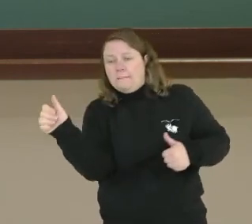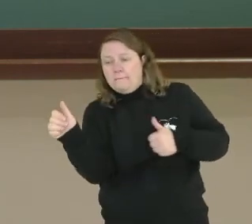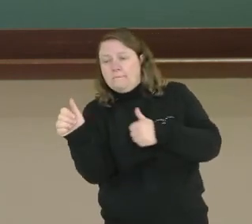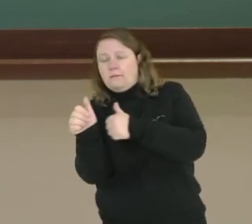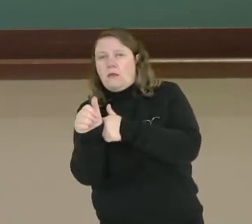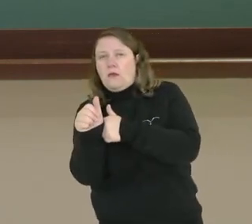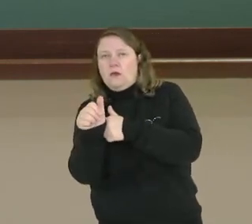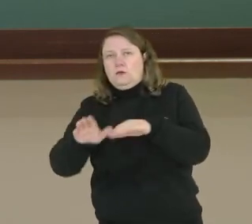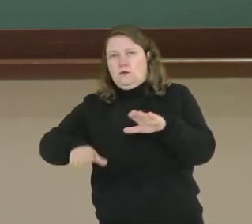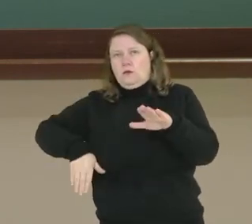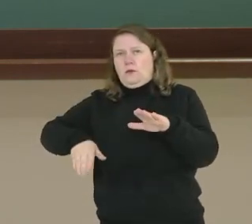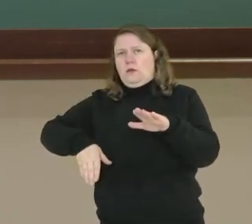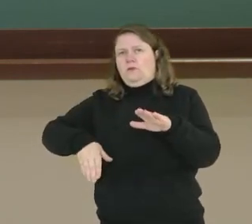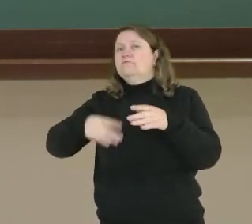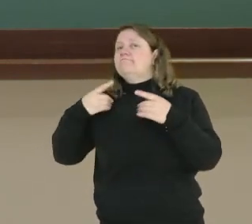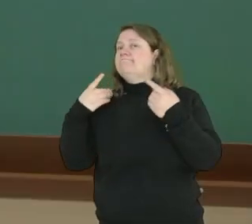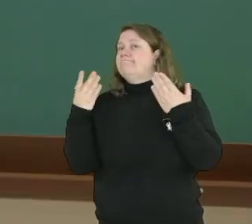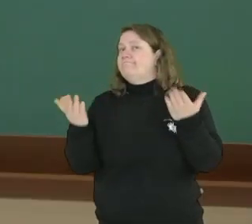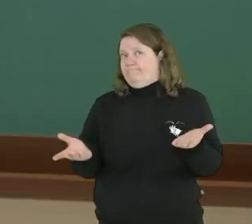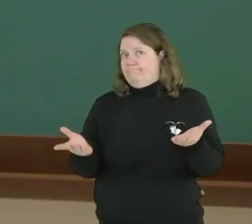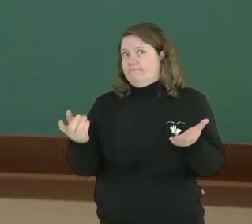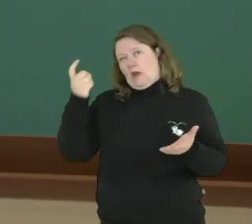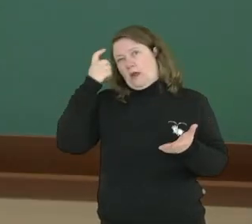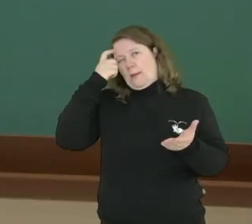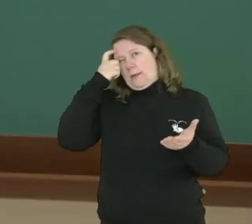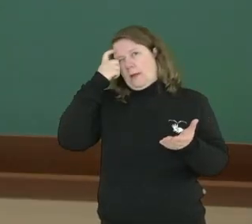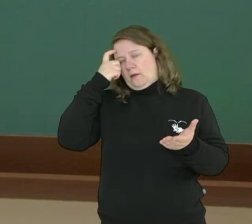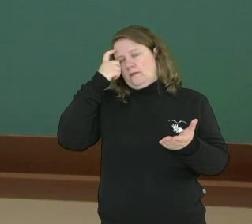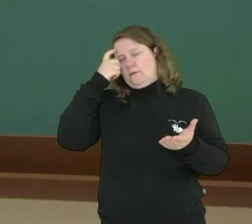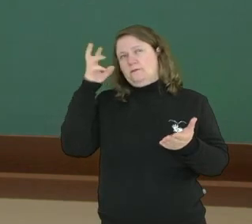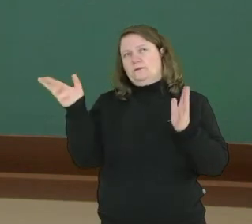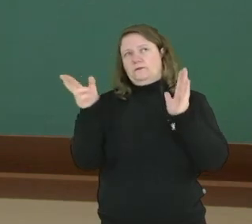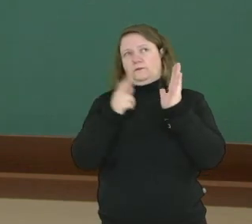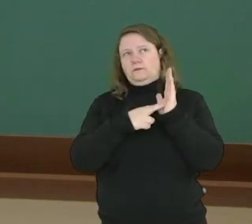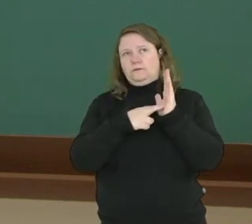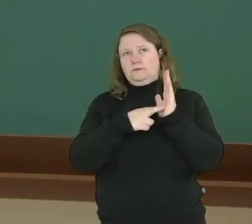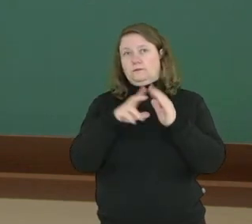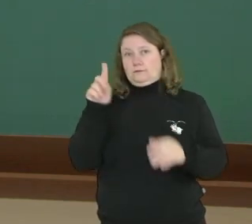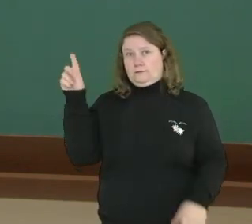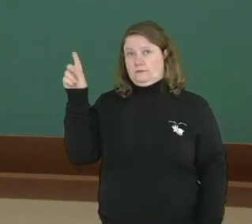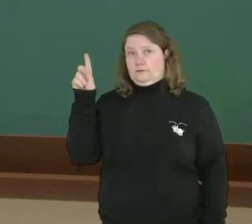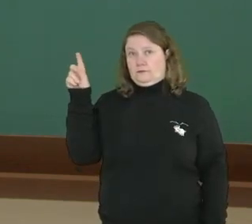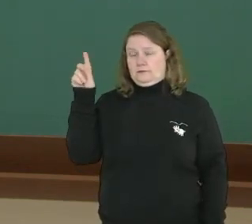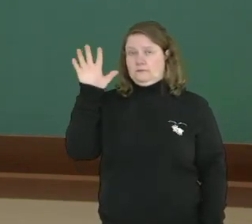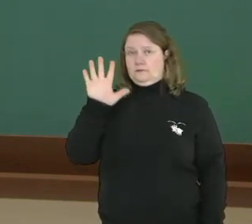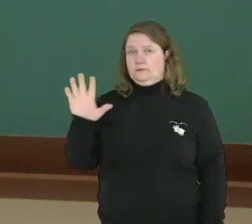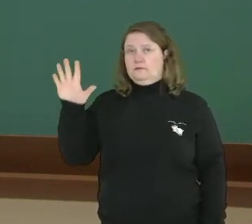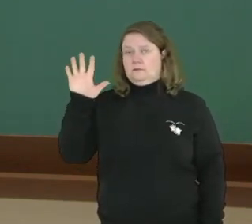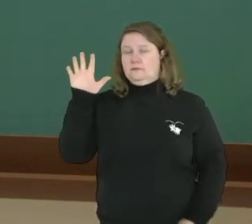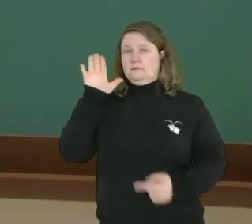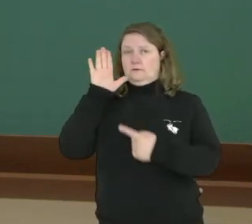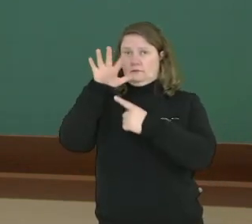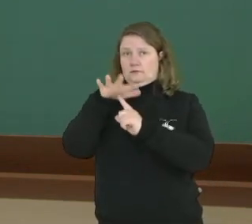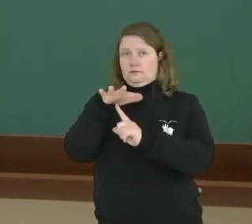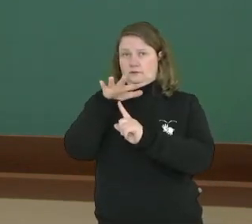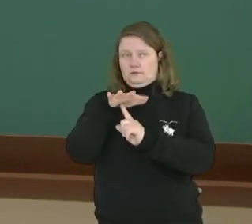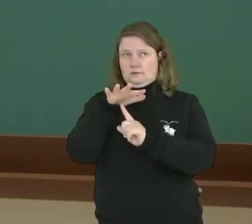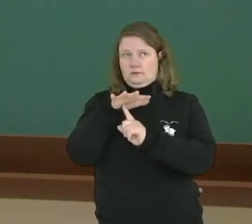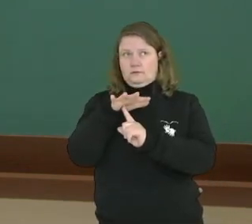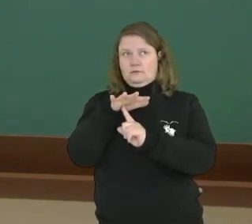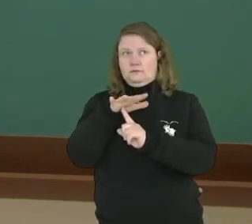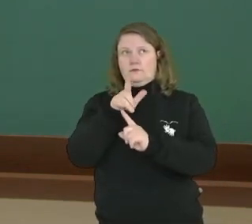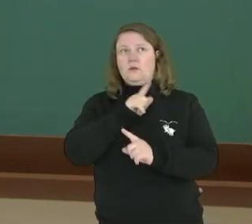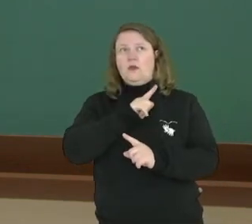pela sociedade. Então vamos juntos ali pensar na resposta, né? Aqui o mapa e as áreas onde nós vamos ter a